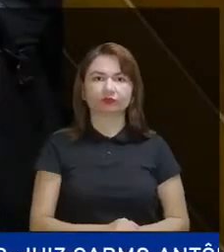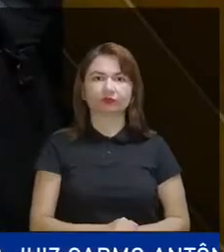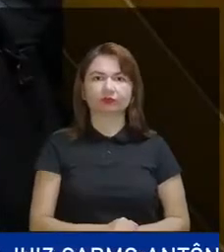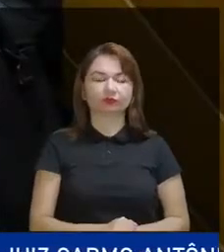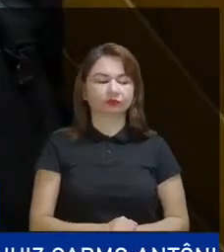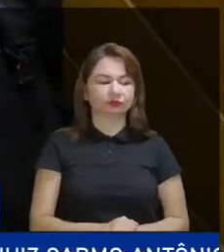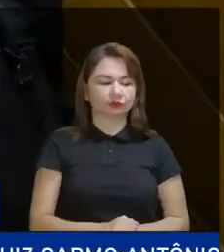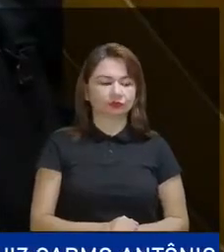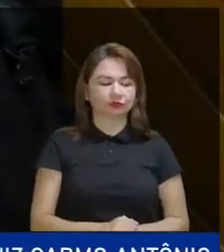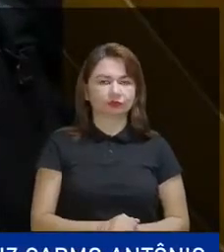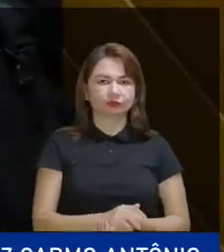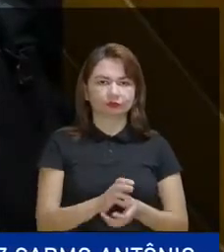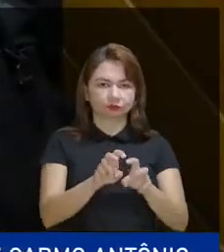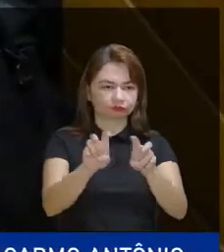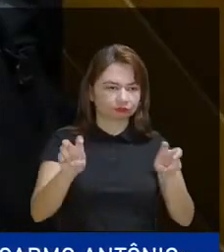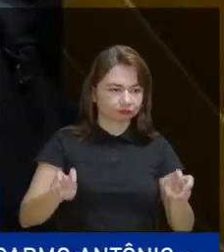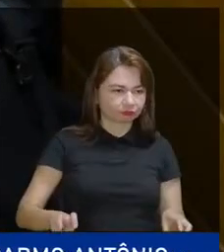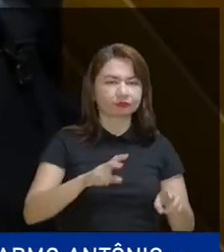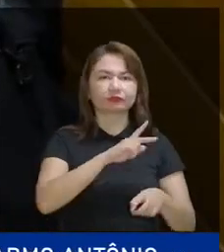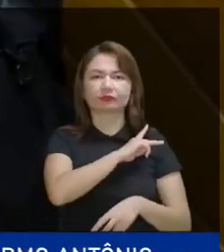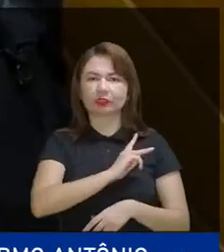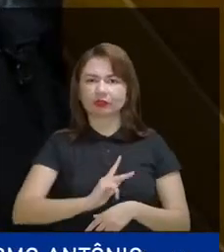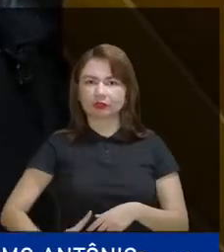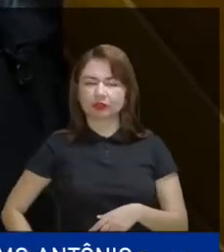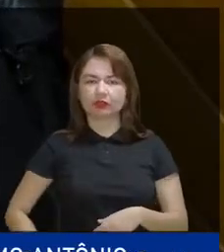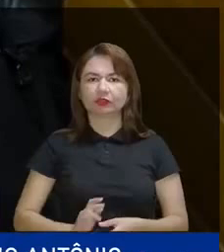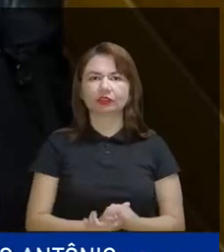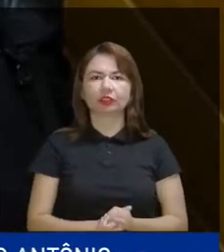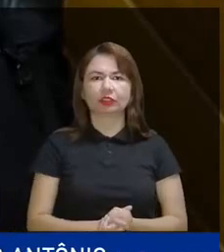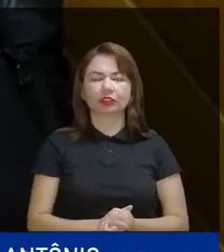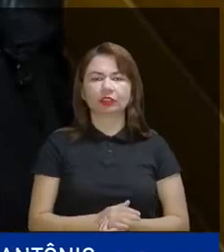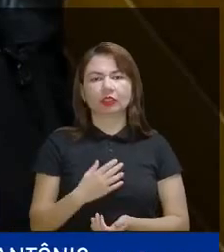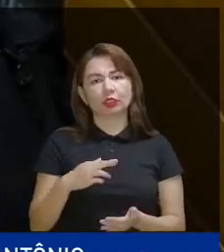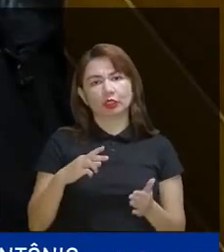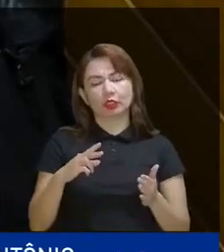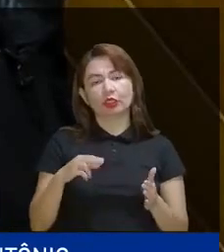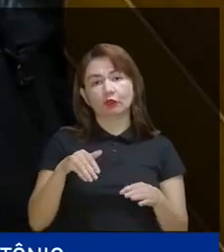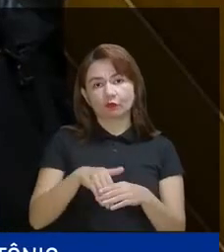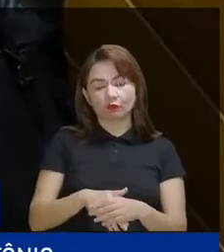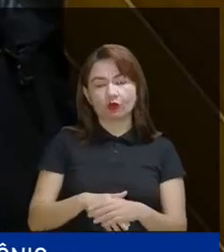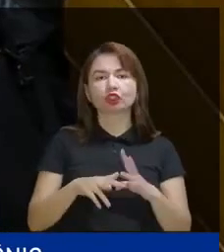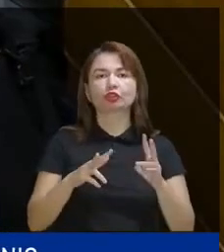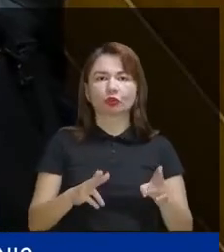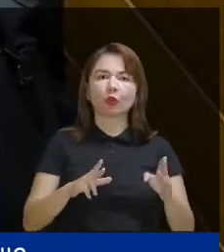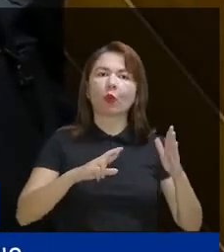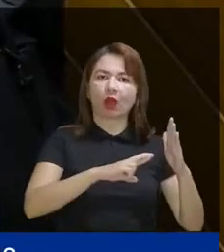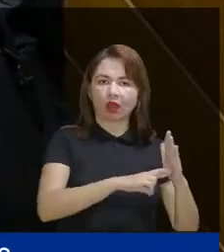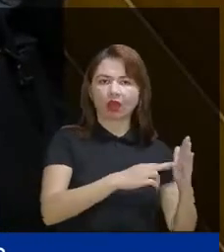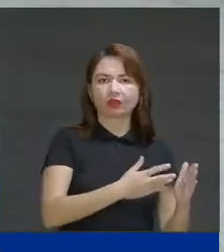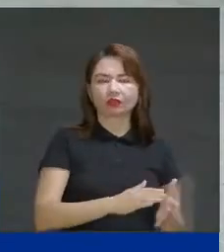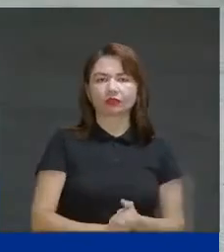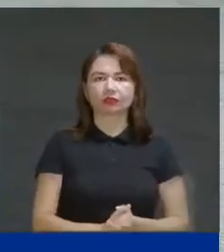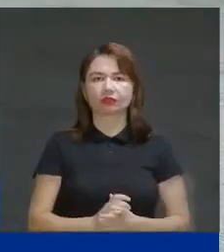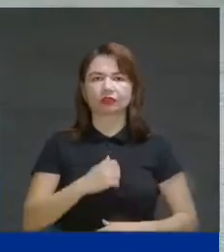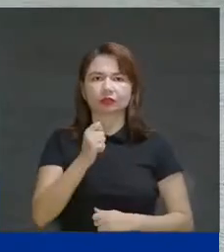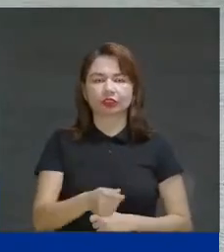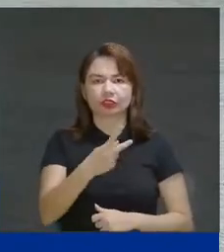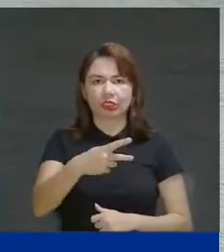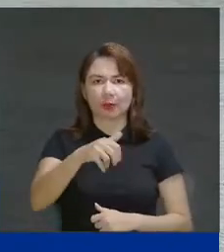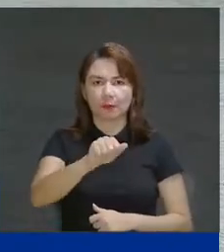Estimada Corte, senhor presidente, eu vou acompanhar o voto do eminente relator. Foco na juíza membro Tina